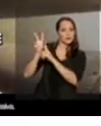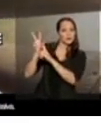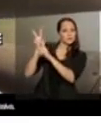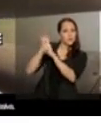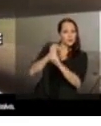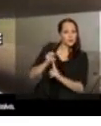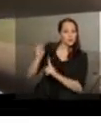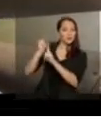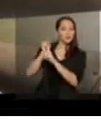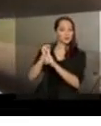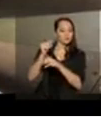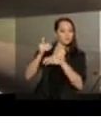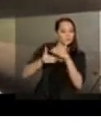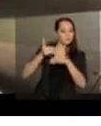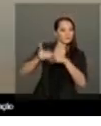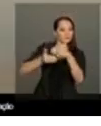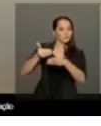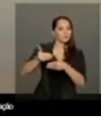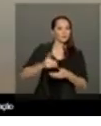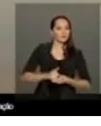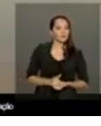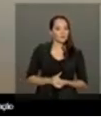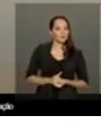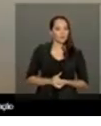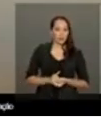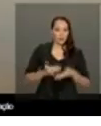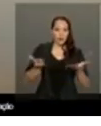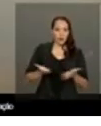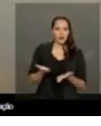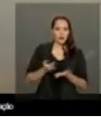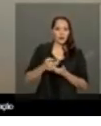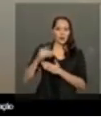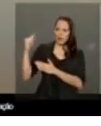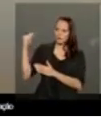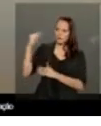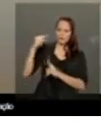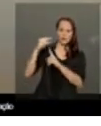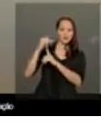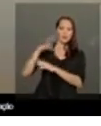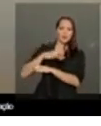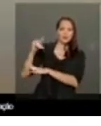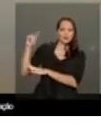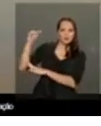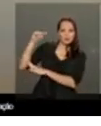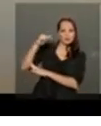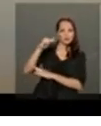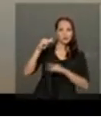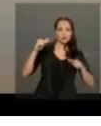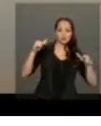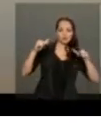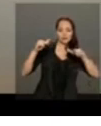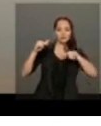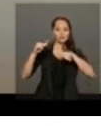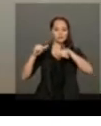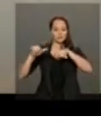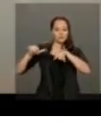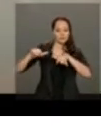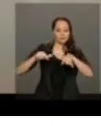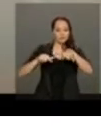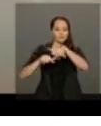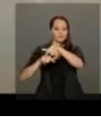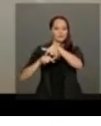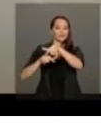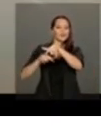forma progressiva. Nesse momento, o caçador realiza seu voo para a interceptação da aeronave-alvo,